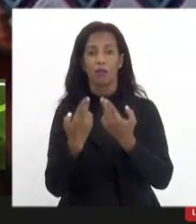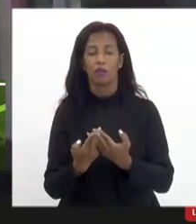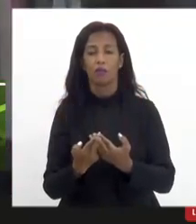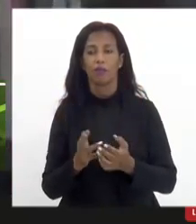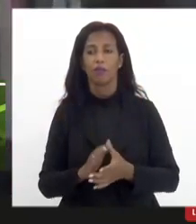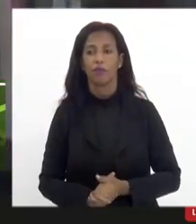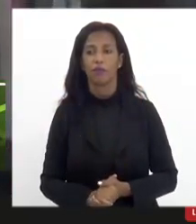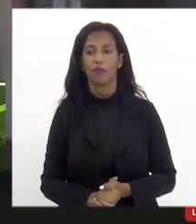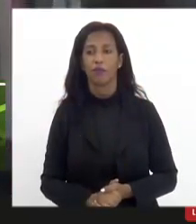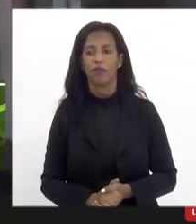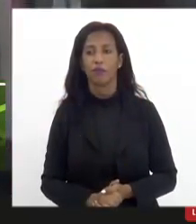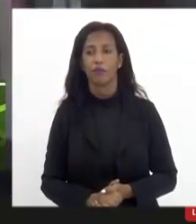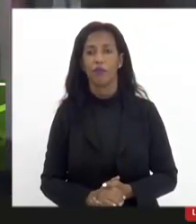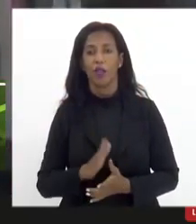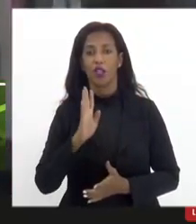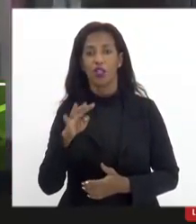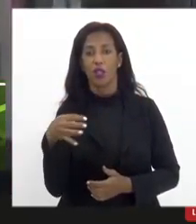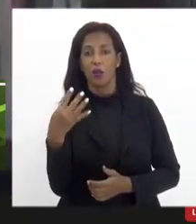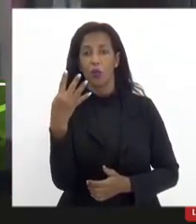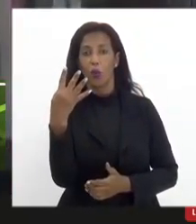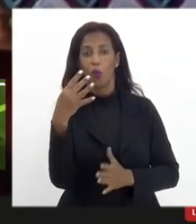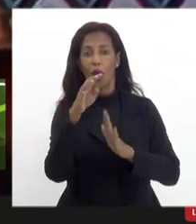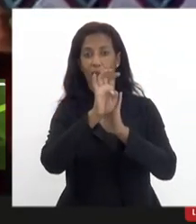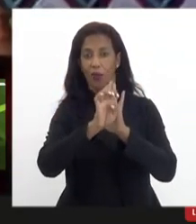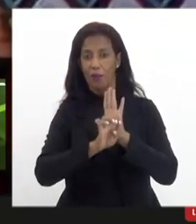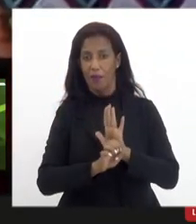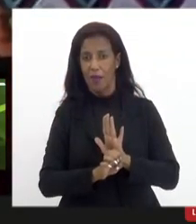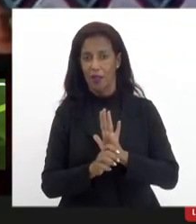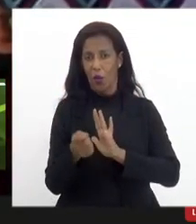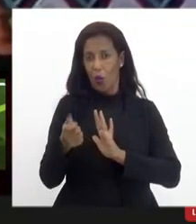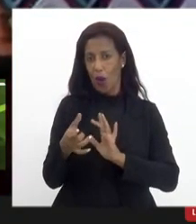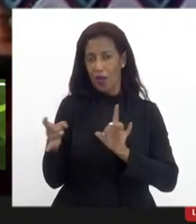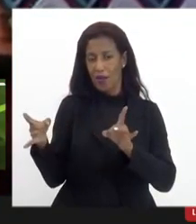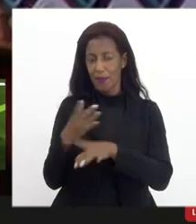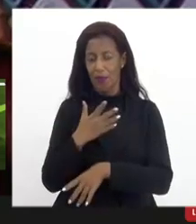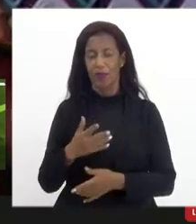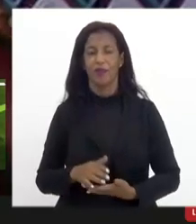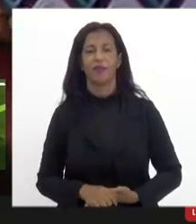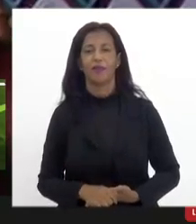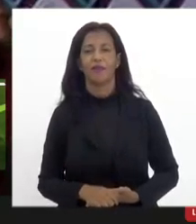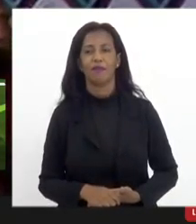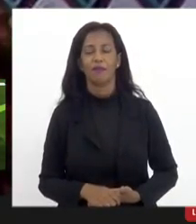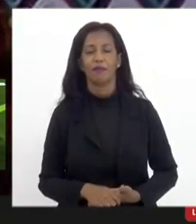já estamos com 4 emendas no forno. Opa, vamos que vamos.